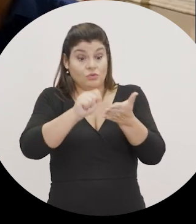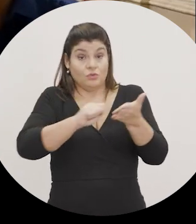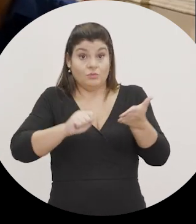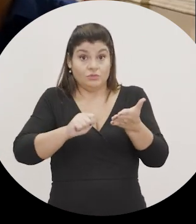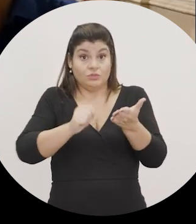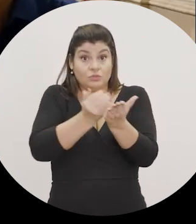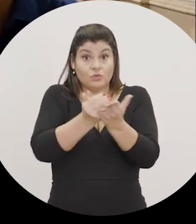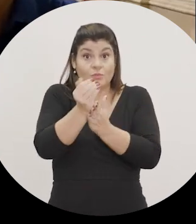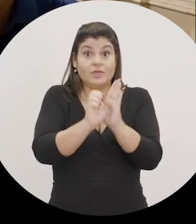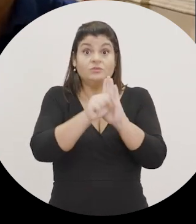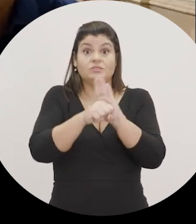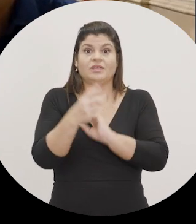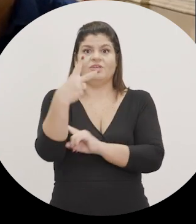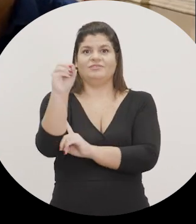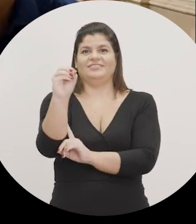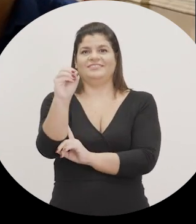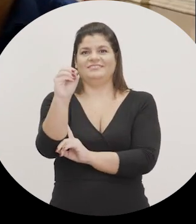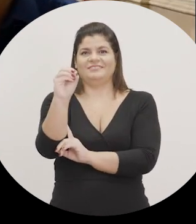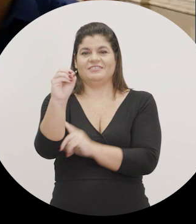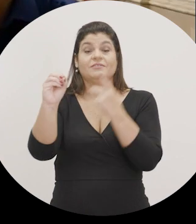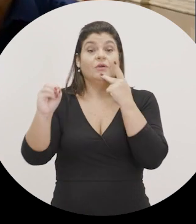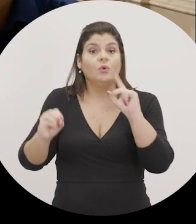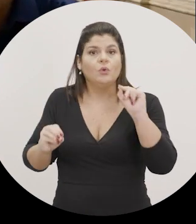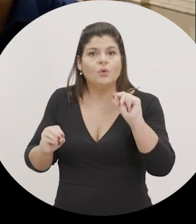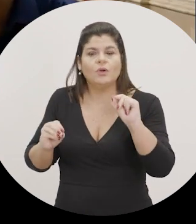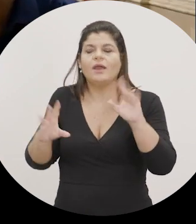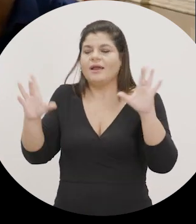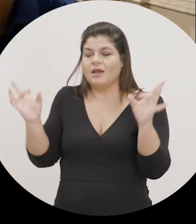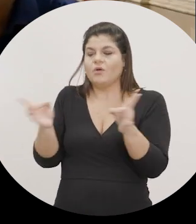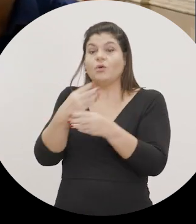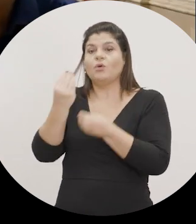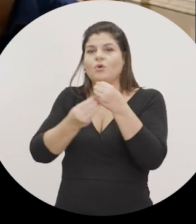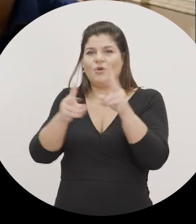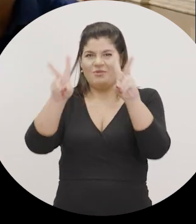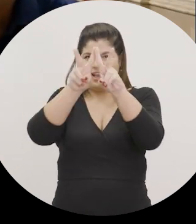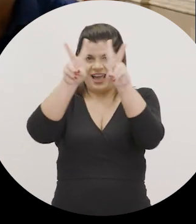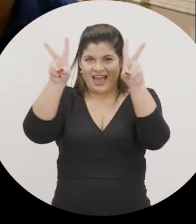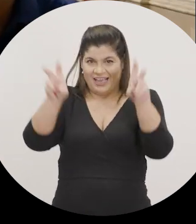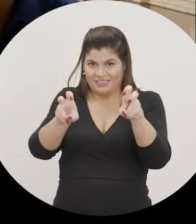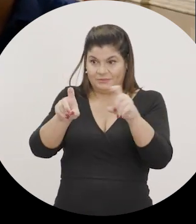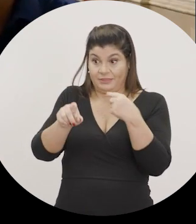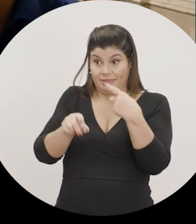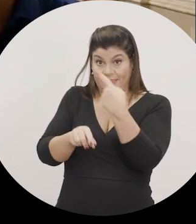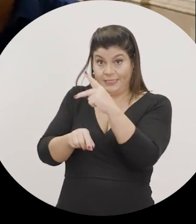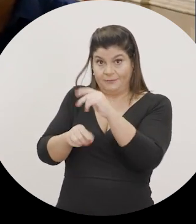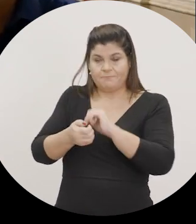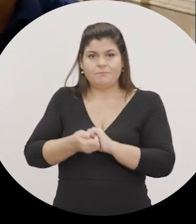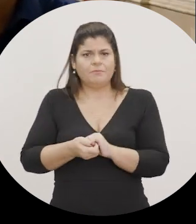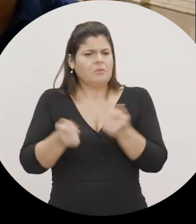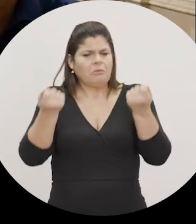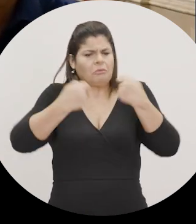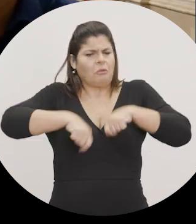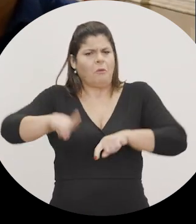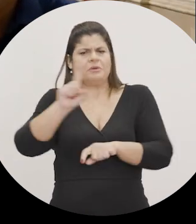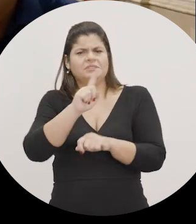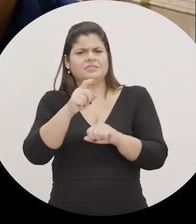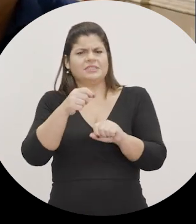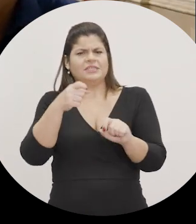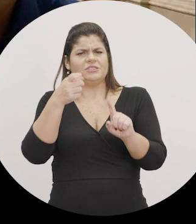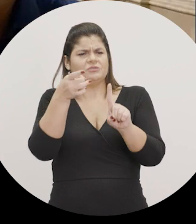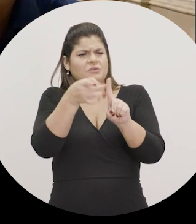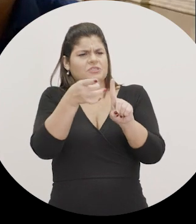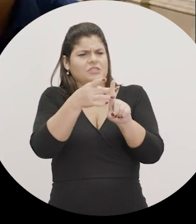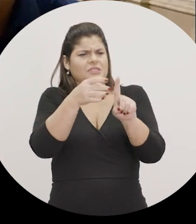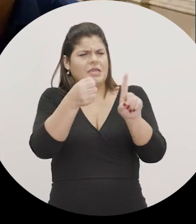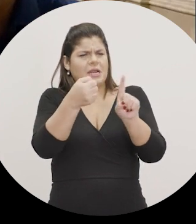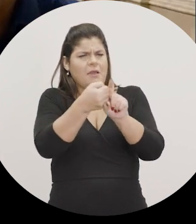compositores no início do século XX. Né? Ele diz assim, ele conclui desse jeito, aspas dele, não preciso quebrar a janela, eu